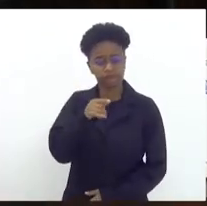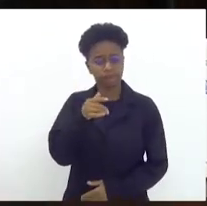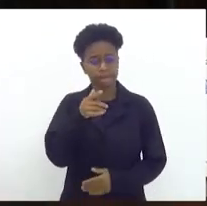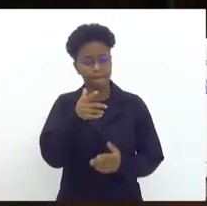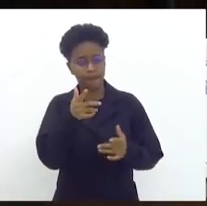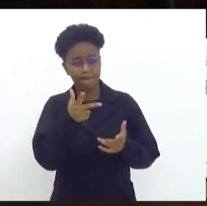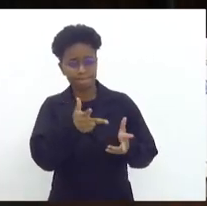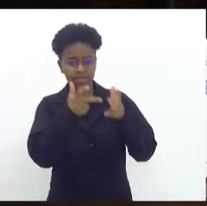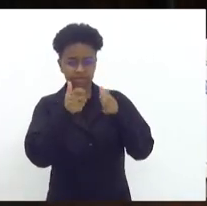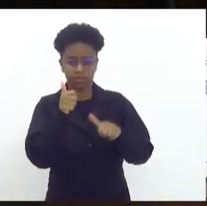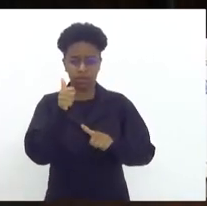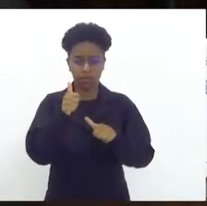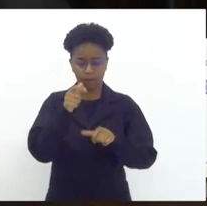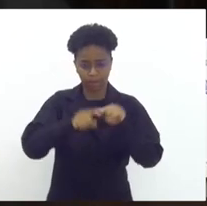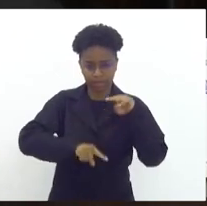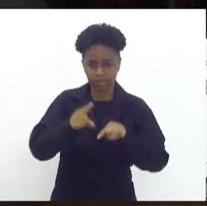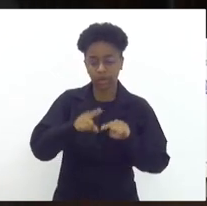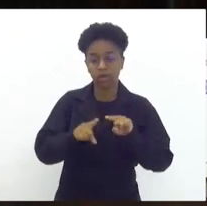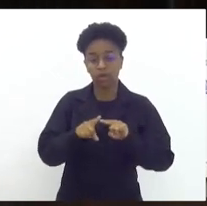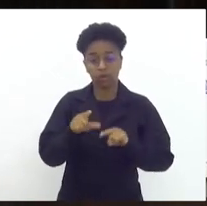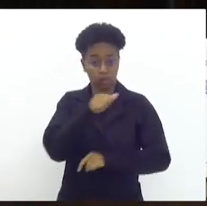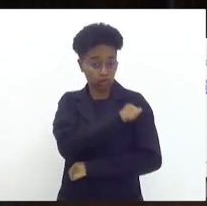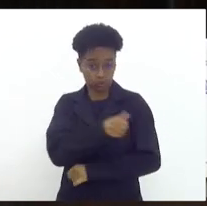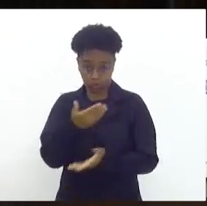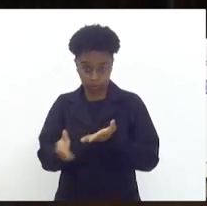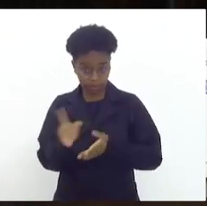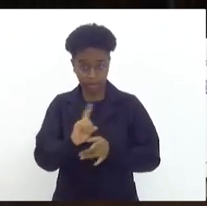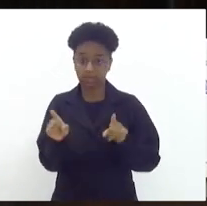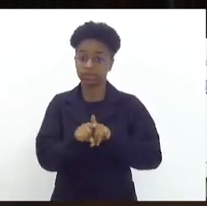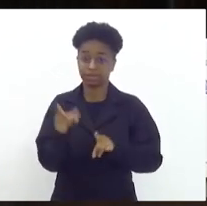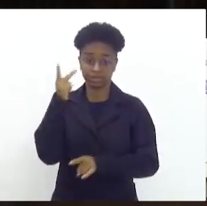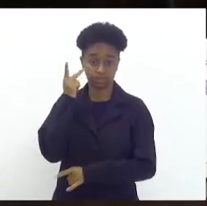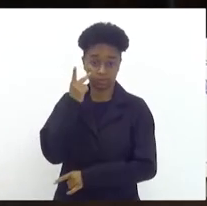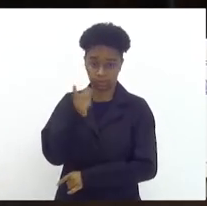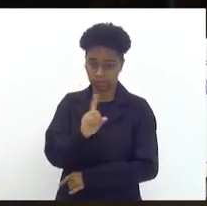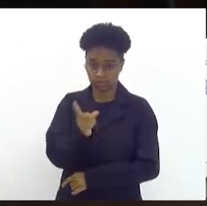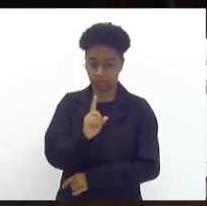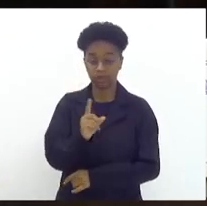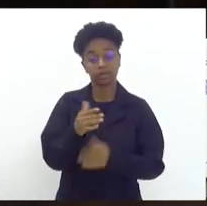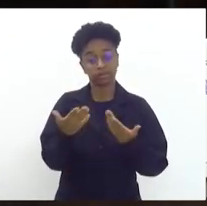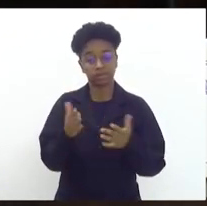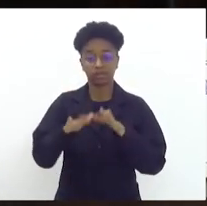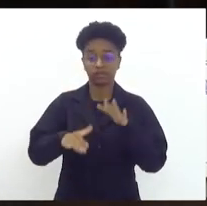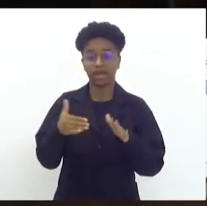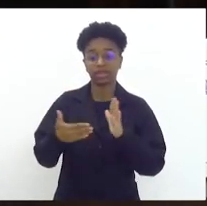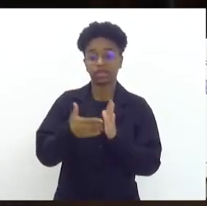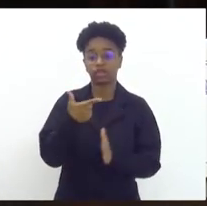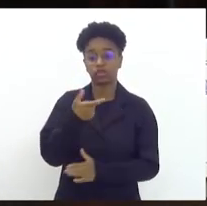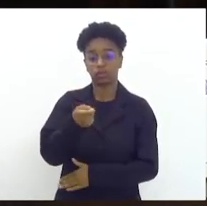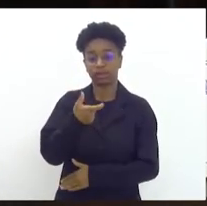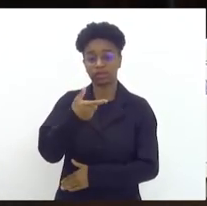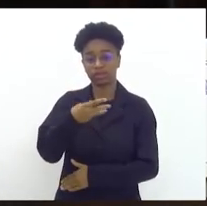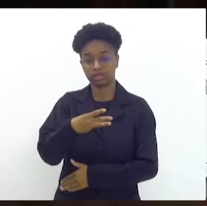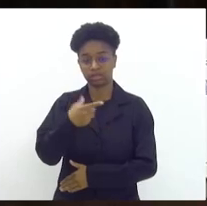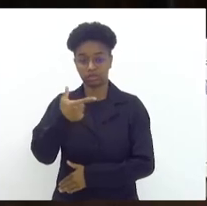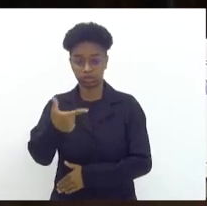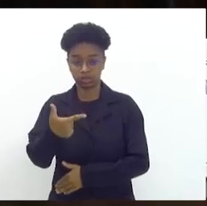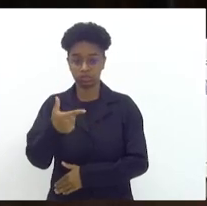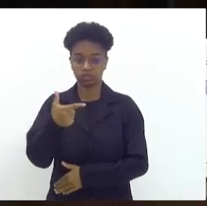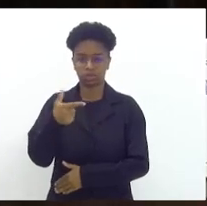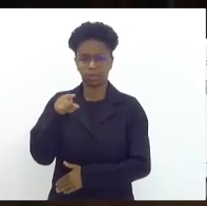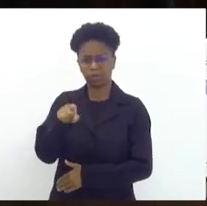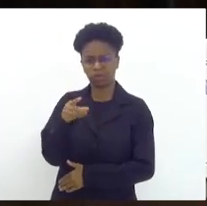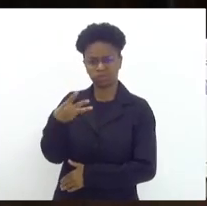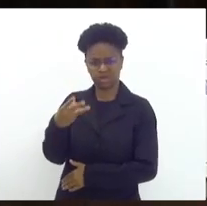o estado do rio não perde São Paulo também não né o estado do Rio cresceria até 2032 acho que 2.3